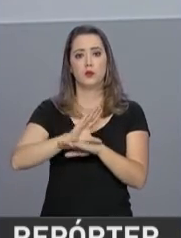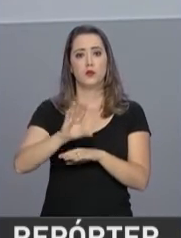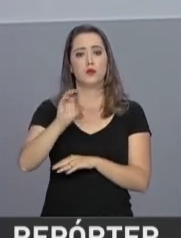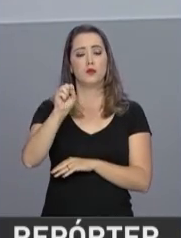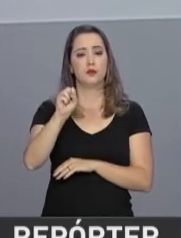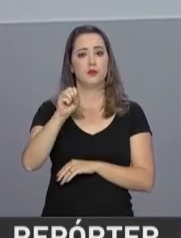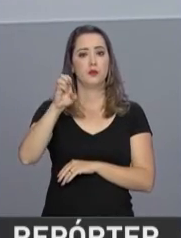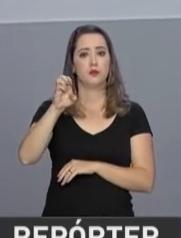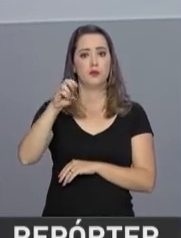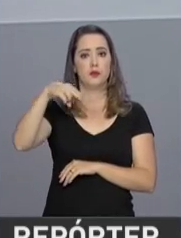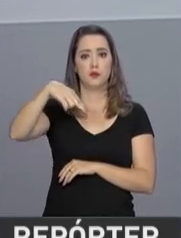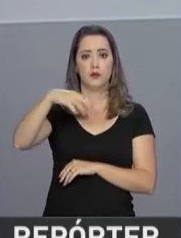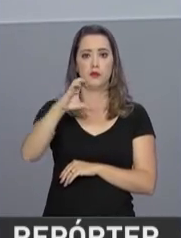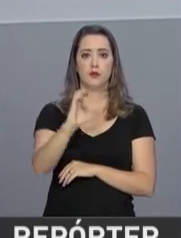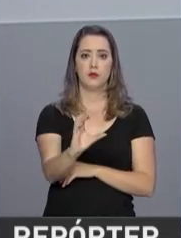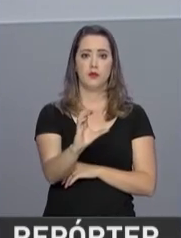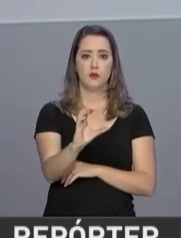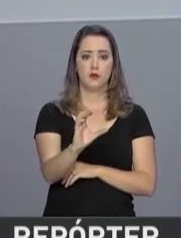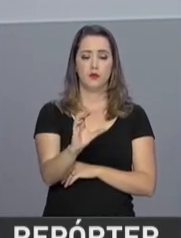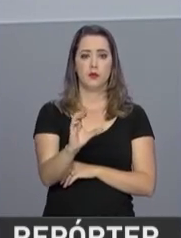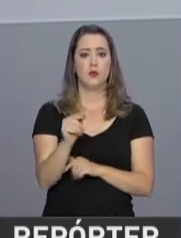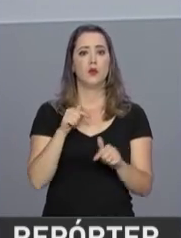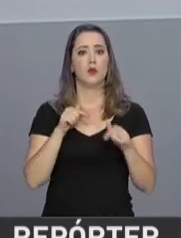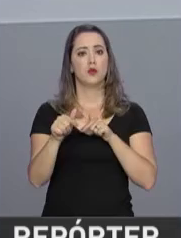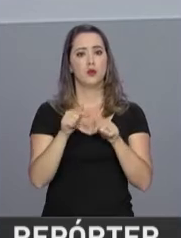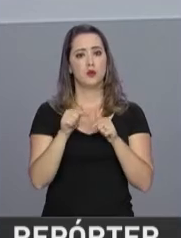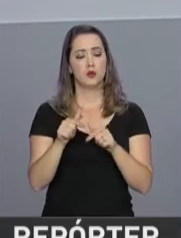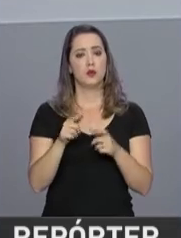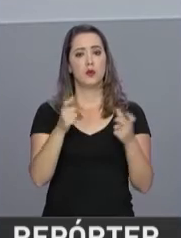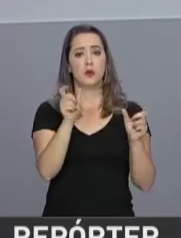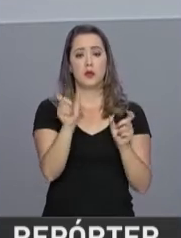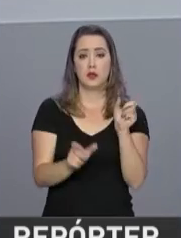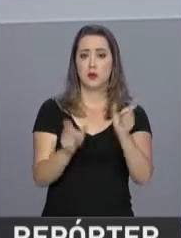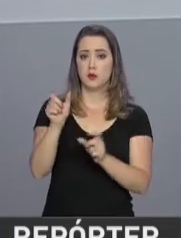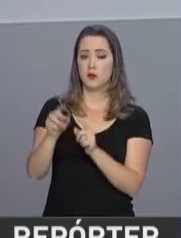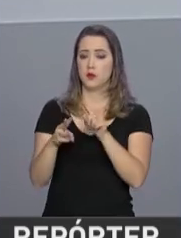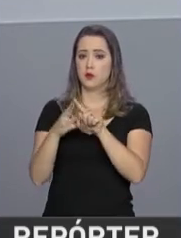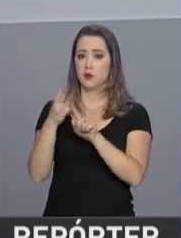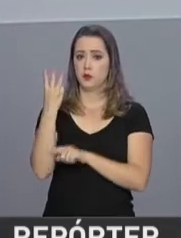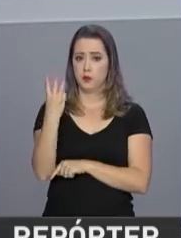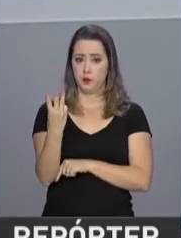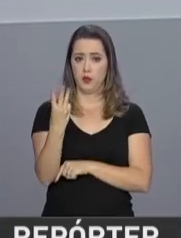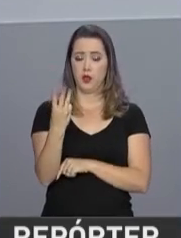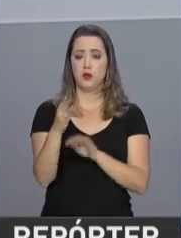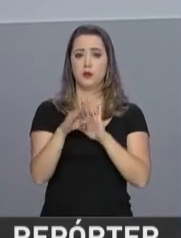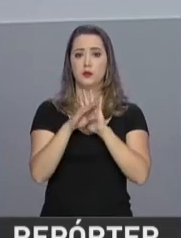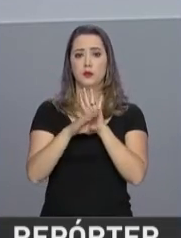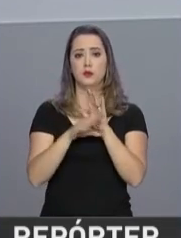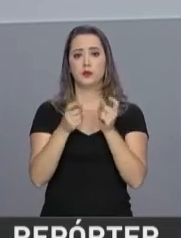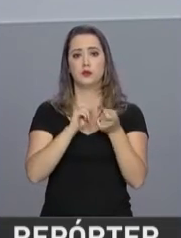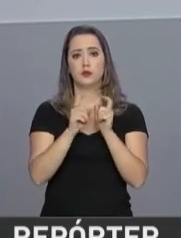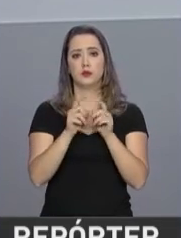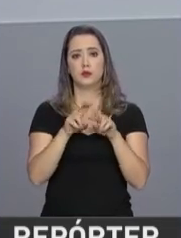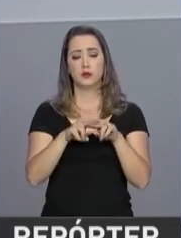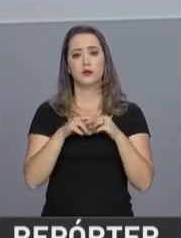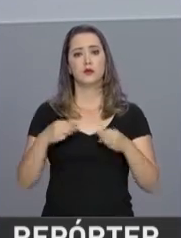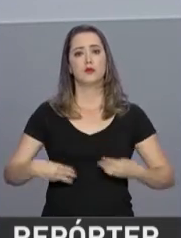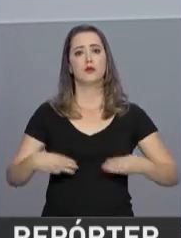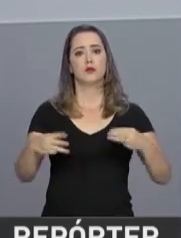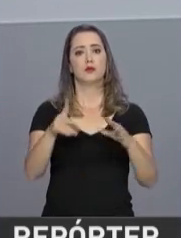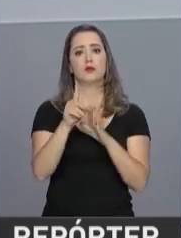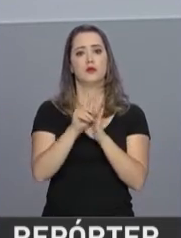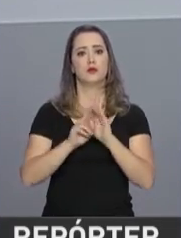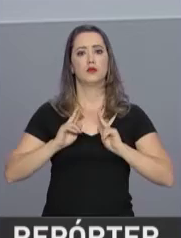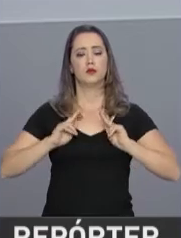o serviço nacional de aprendizagem comercial do senac a medida abrange usuários de três programas administrados pelo ministério